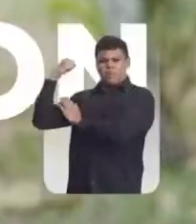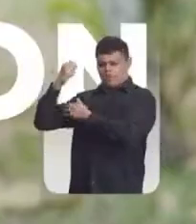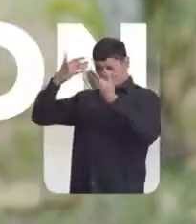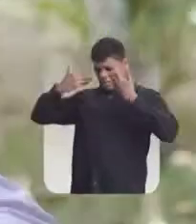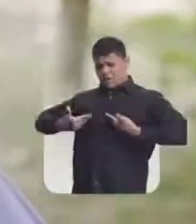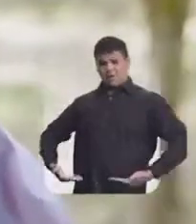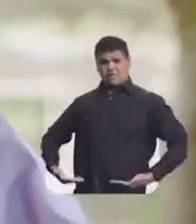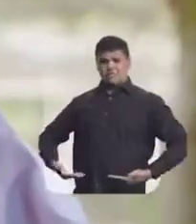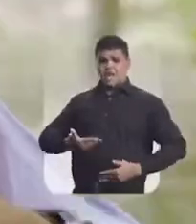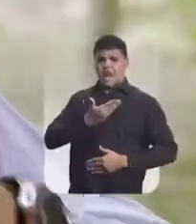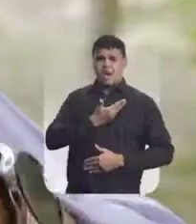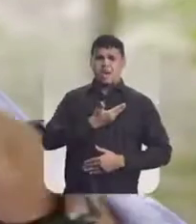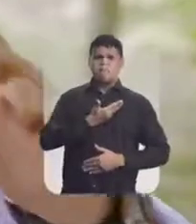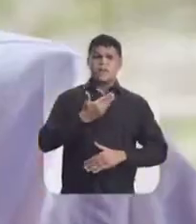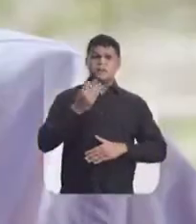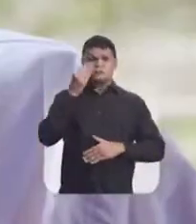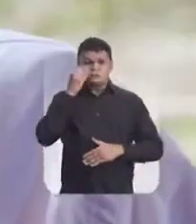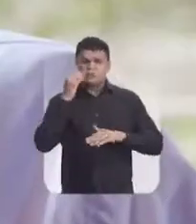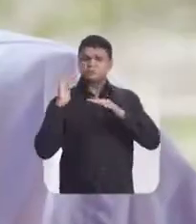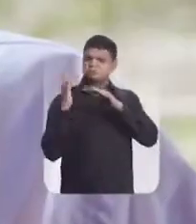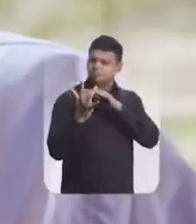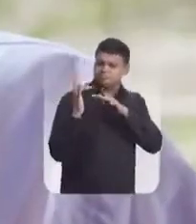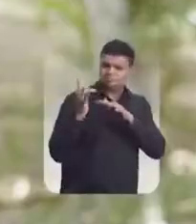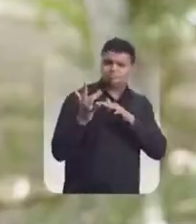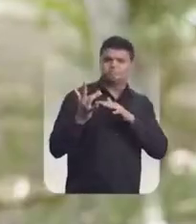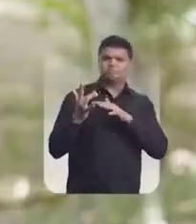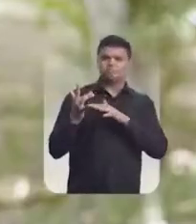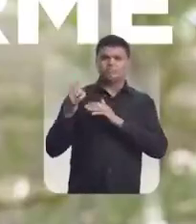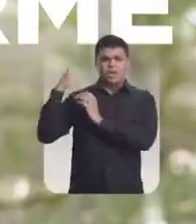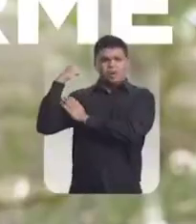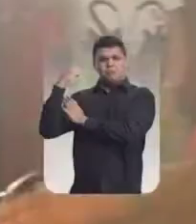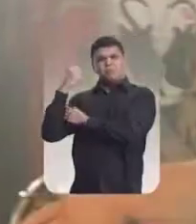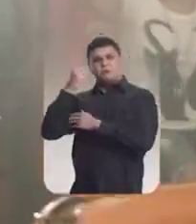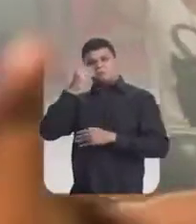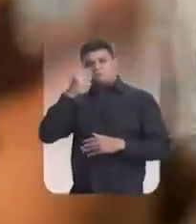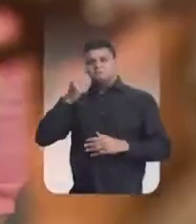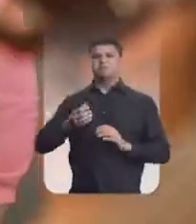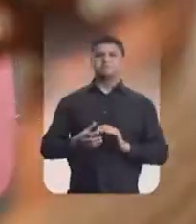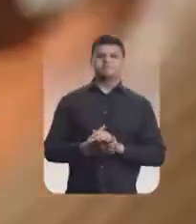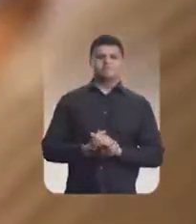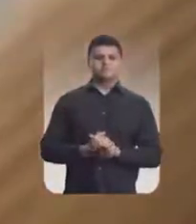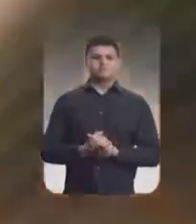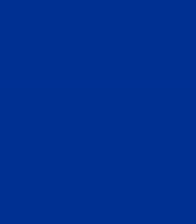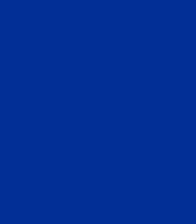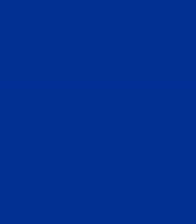Vai, então. Os amigos e amigas da rede social faz bem nós. Conto com a sua audiência.